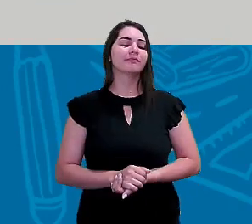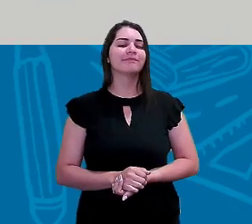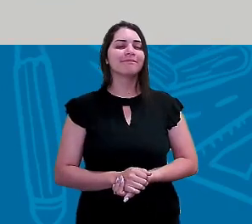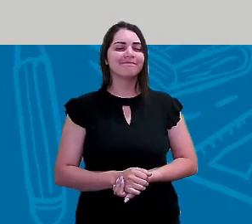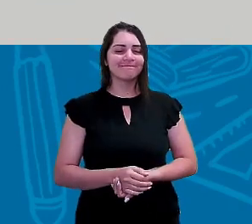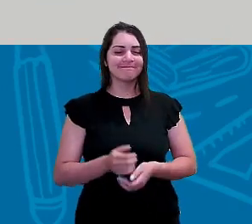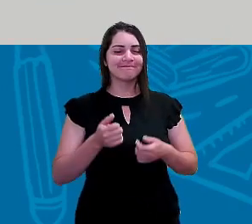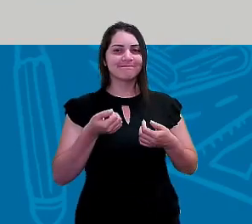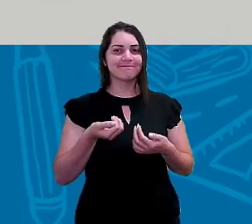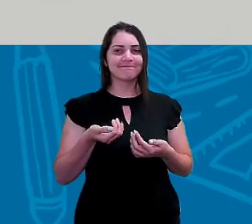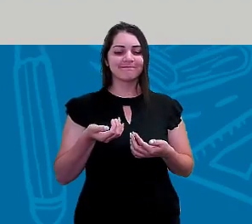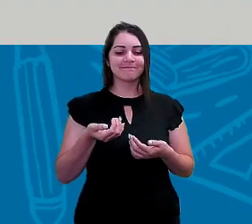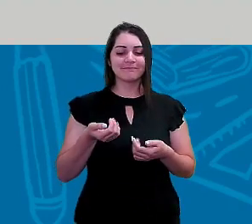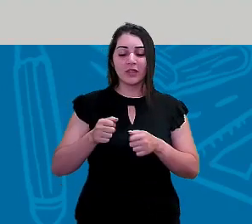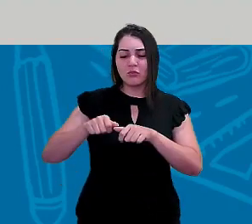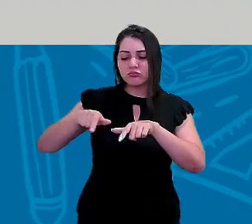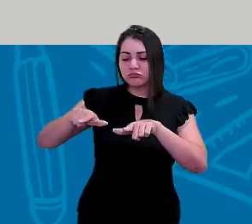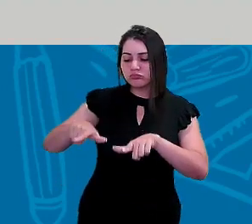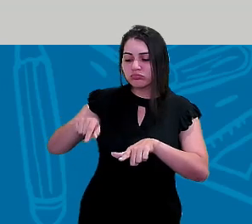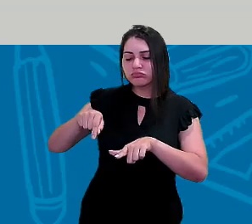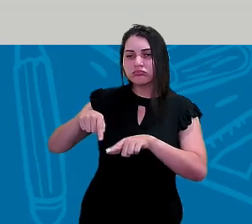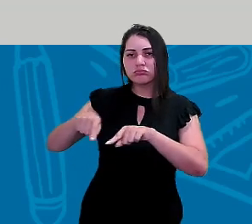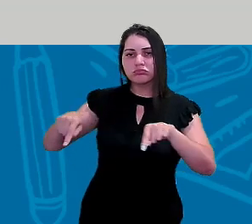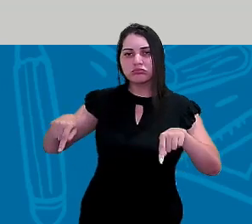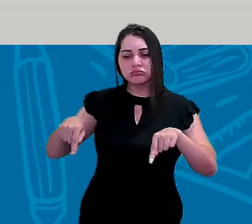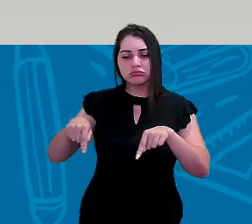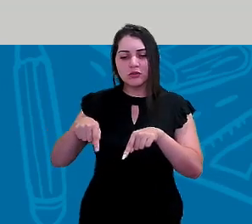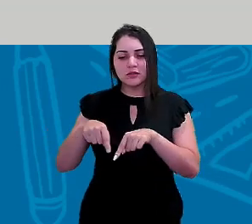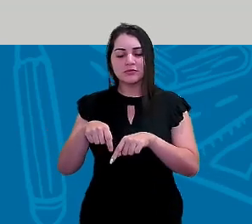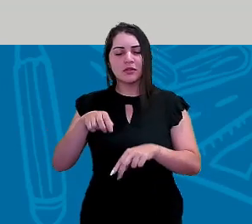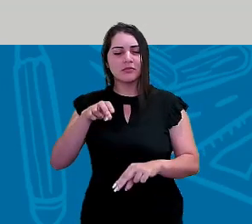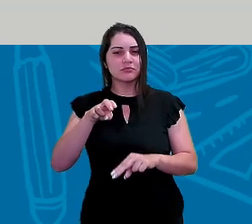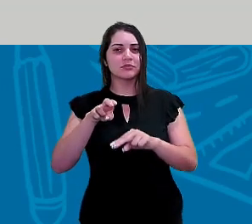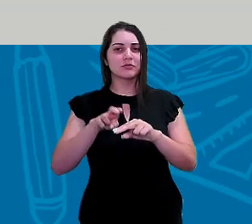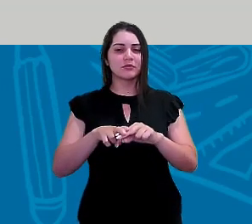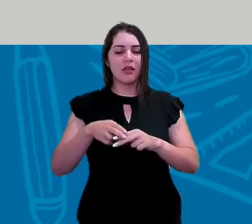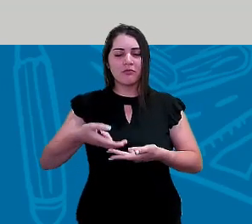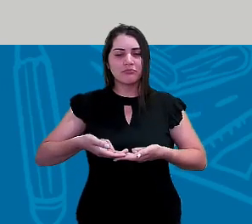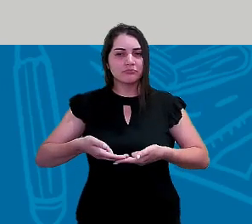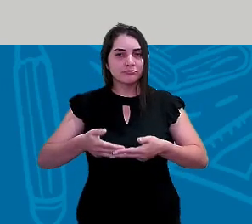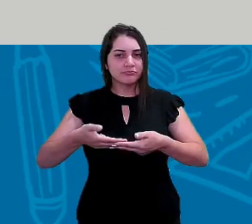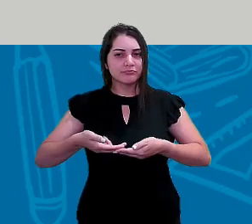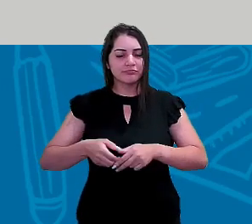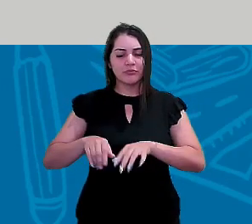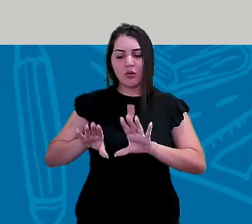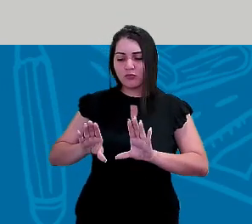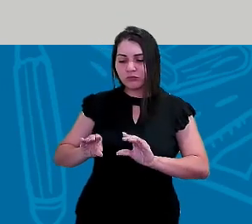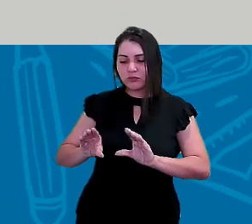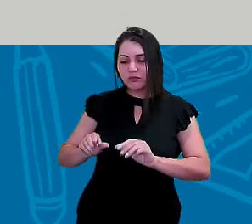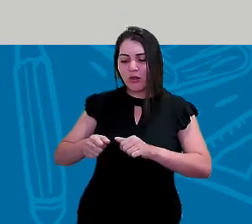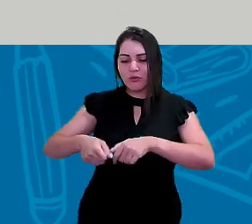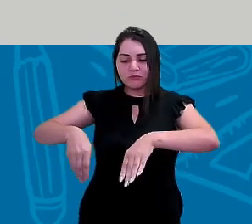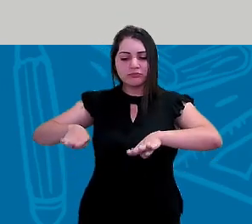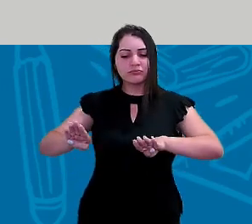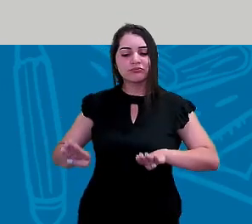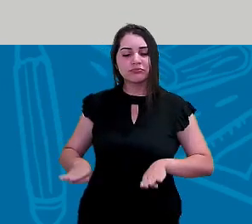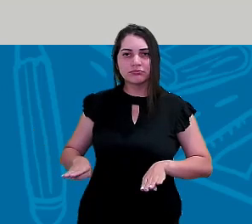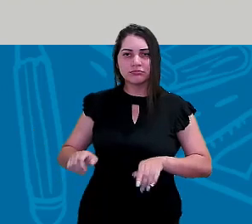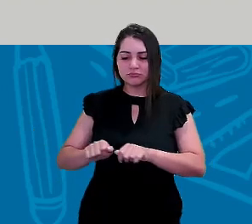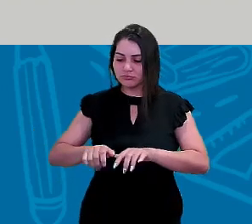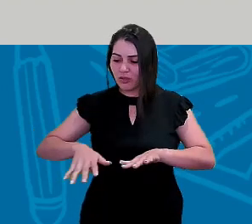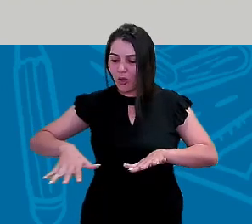Uma sala de estar. Temos aí algumas portas, uma cadeira, né, de balanço, sofás, um tapete, um